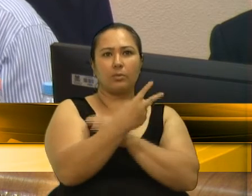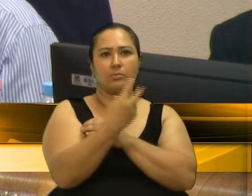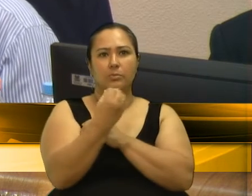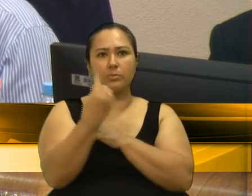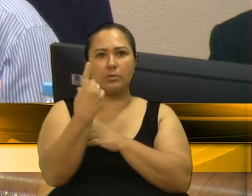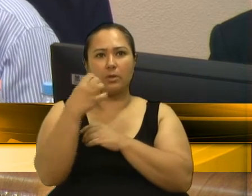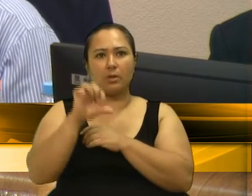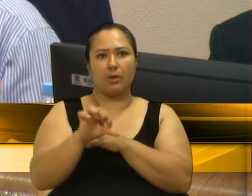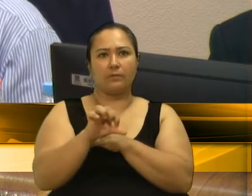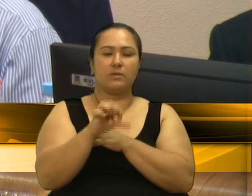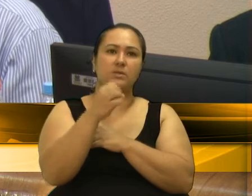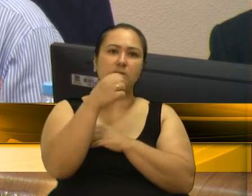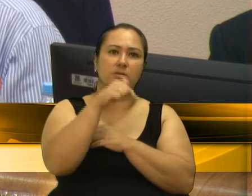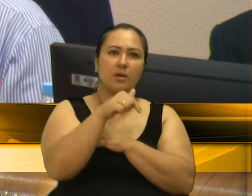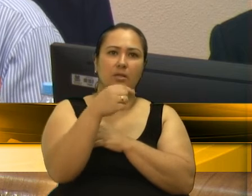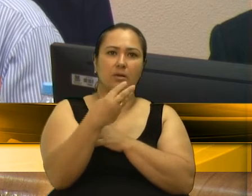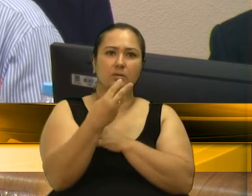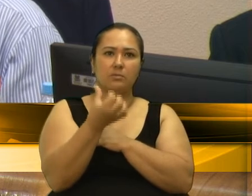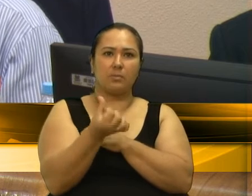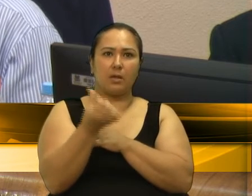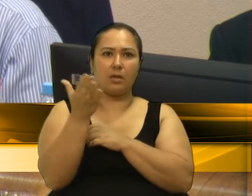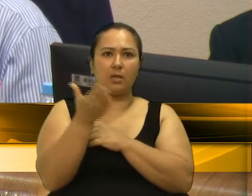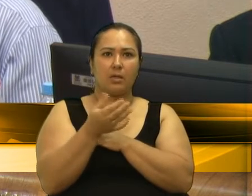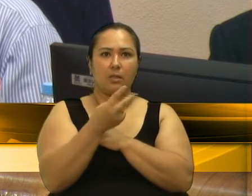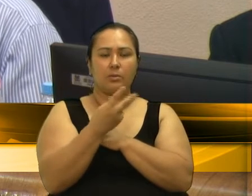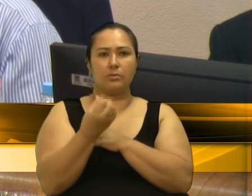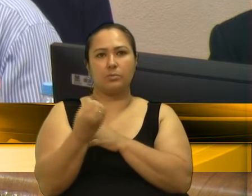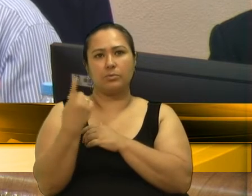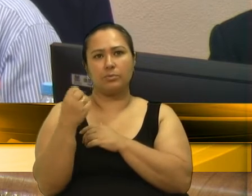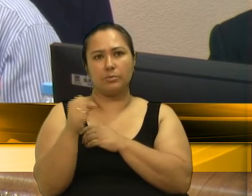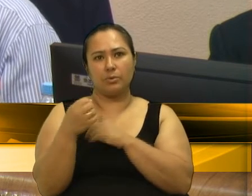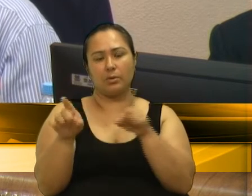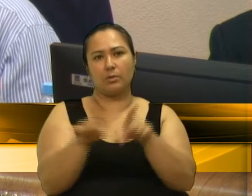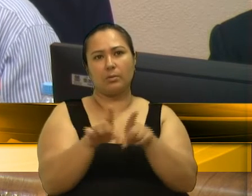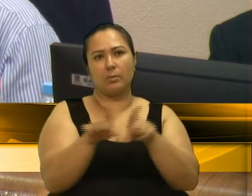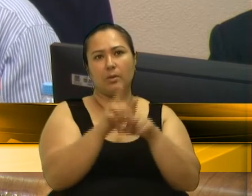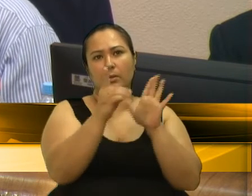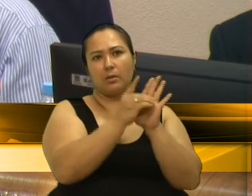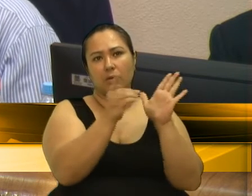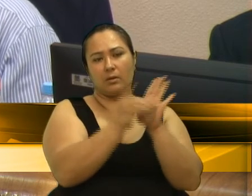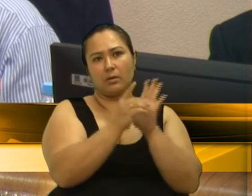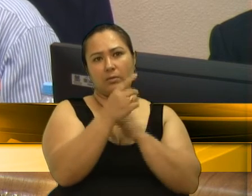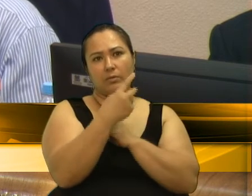2019-736 de 2018 e também da reedição do decreto